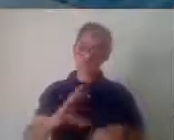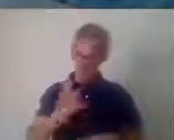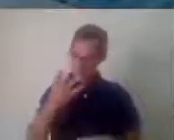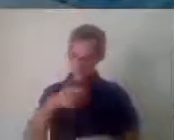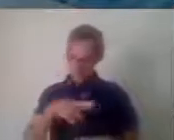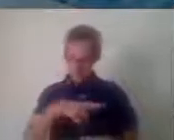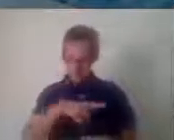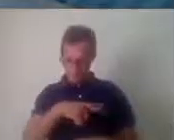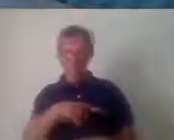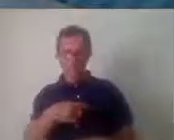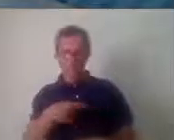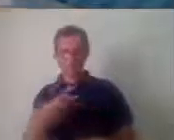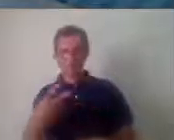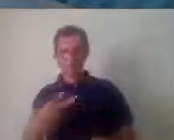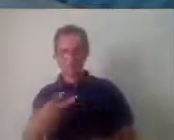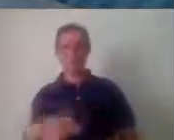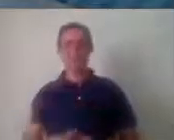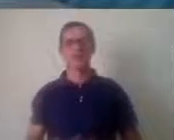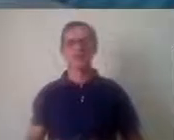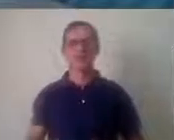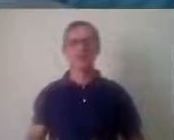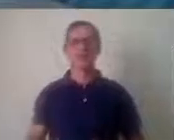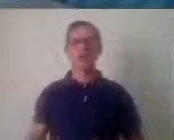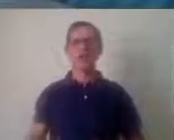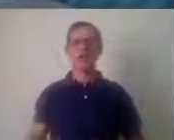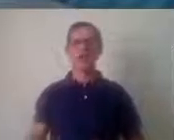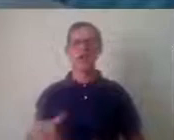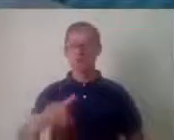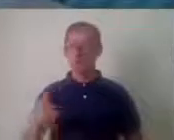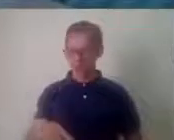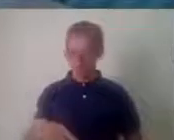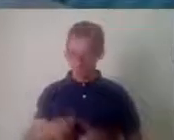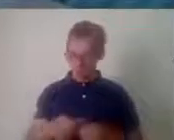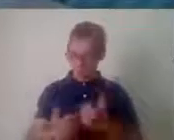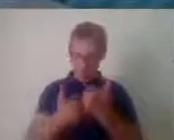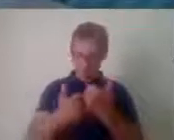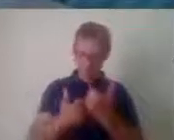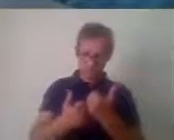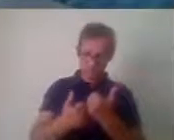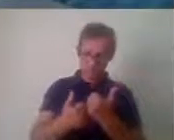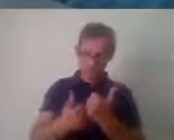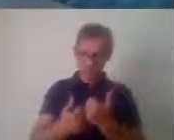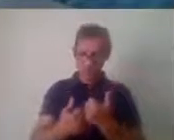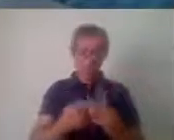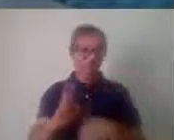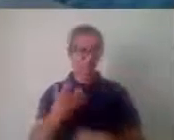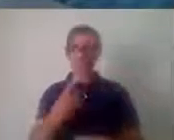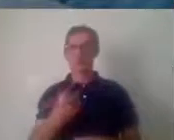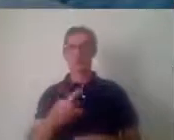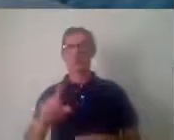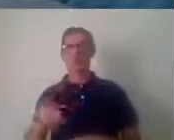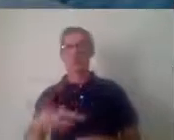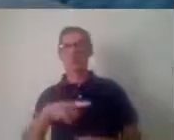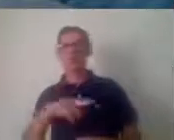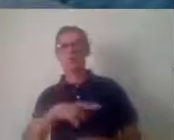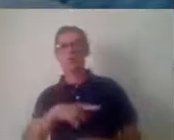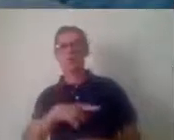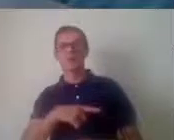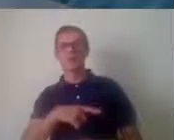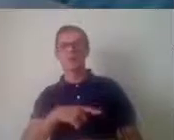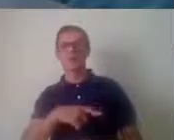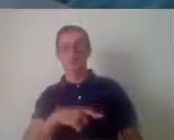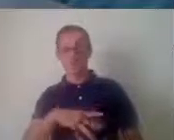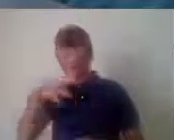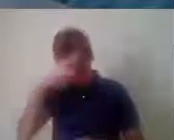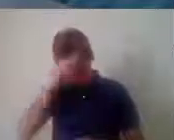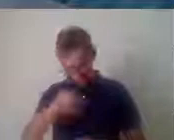de você ter as duas as variáveis aí com essa dependência? Não. Uma variável só que você vai ter compreendida